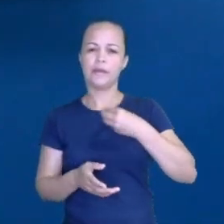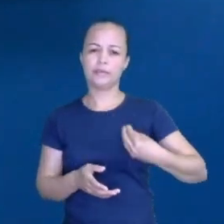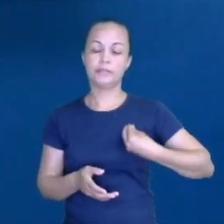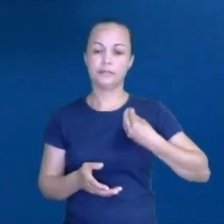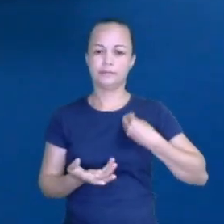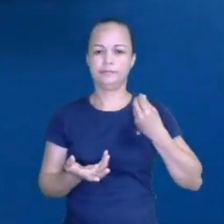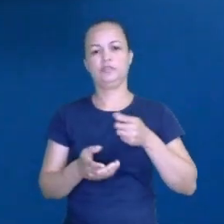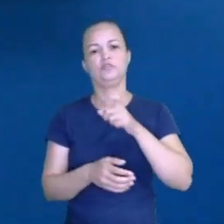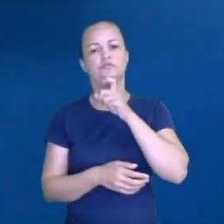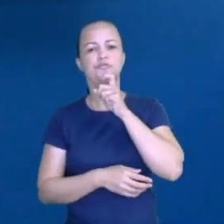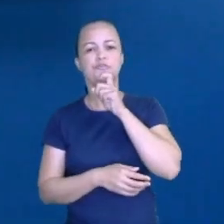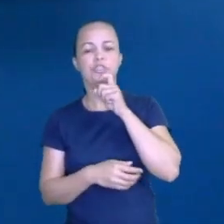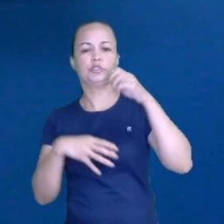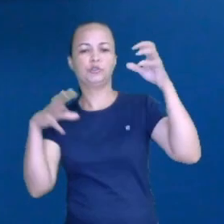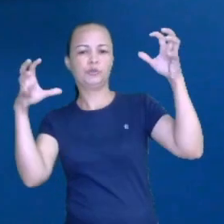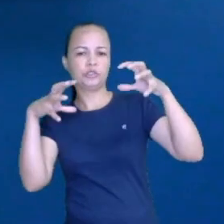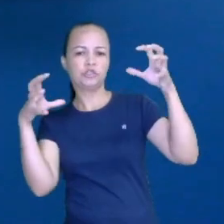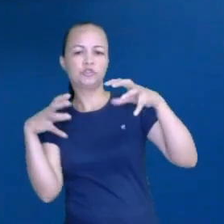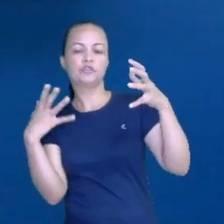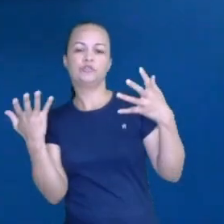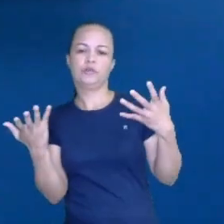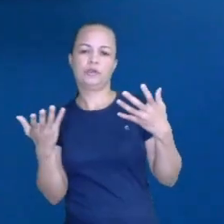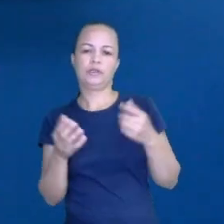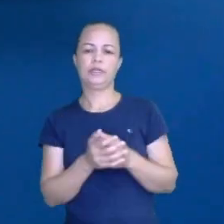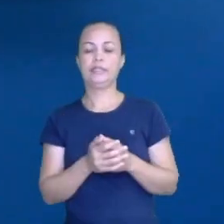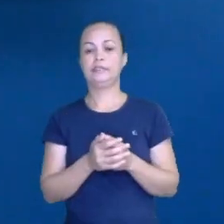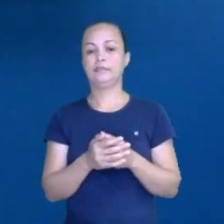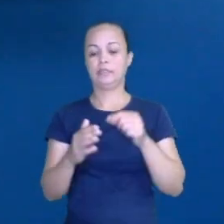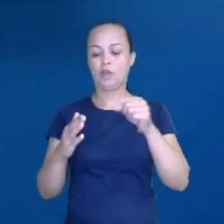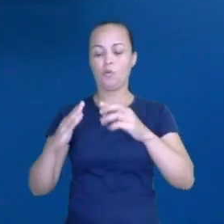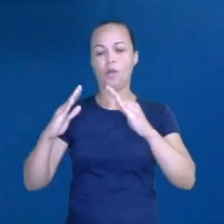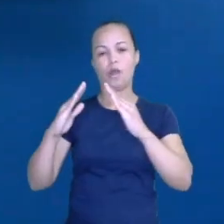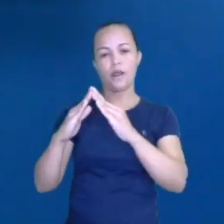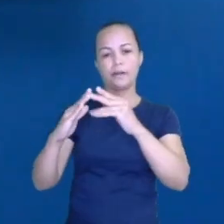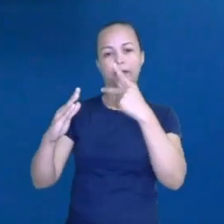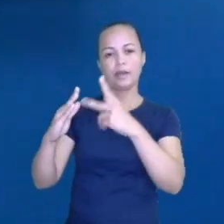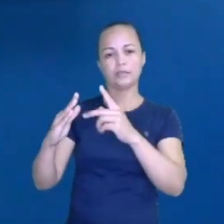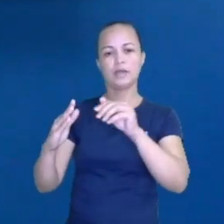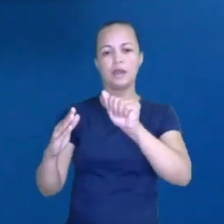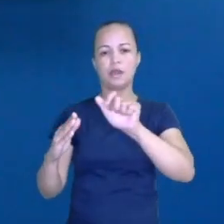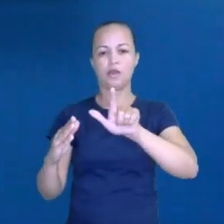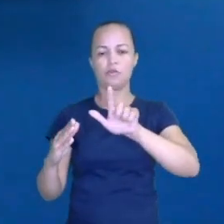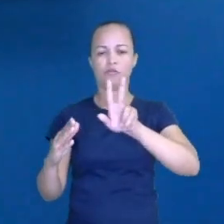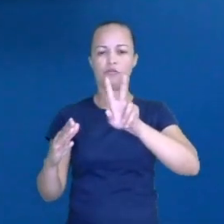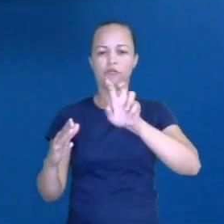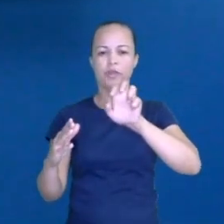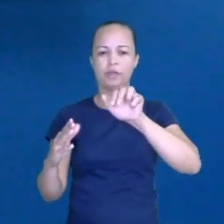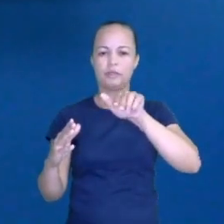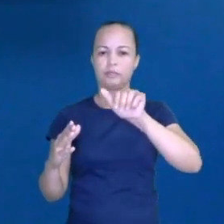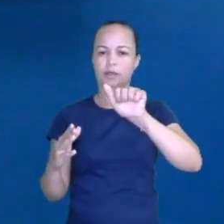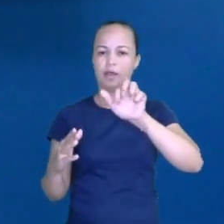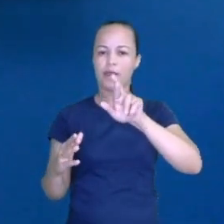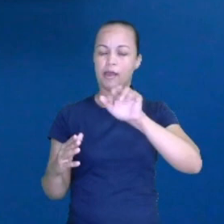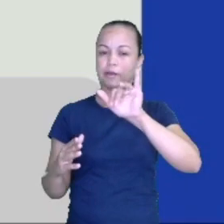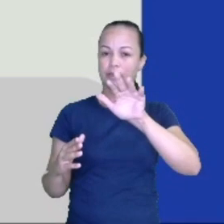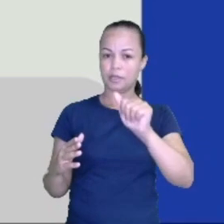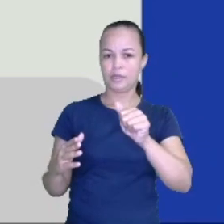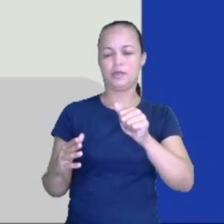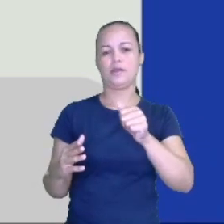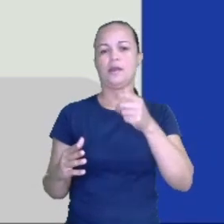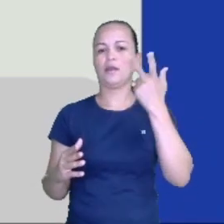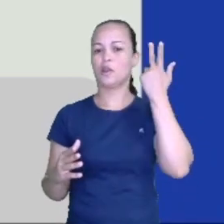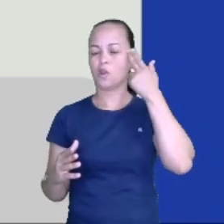o tipo de moradia mais comum que a gente vai ver, que é a alvenaria, tá bom? Os iglus, olha